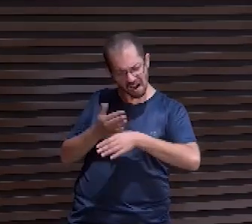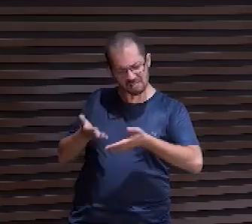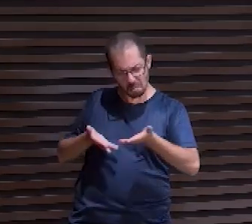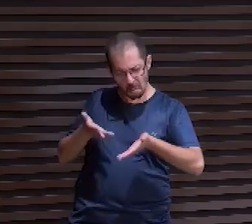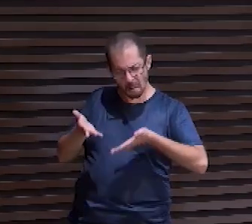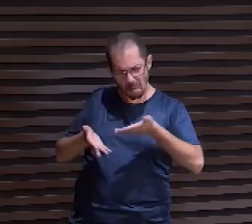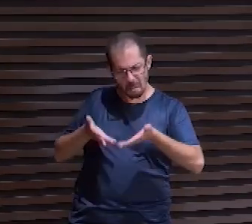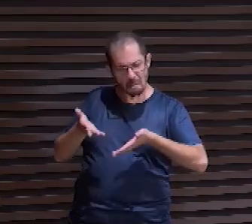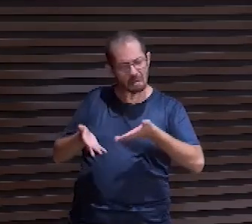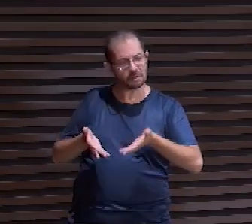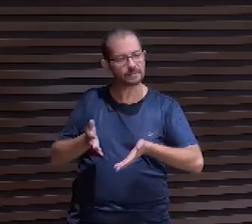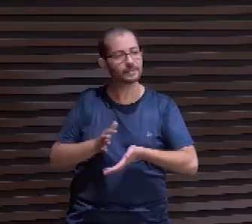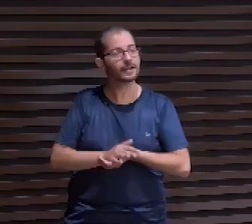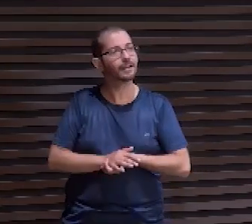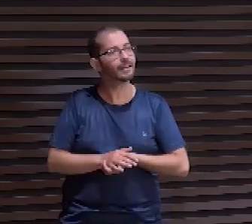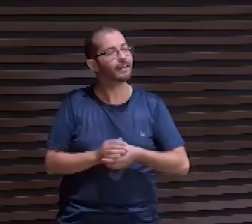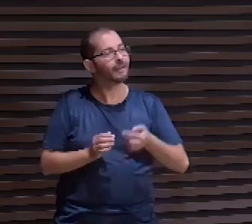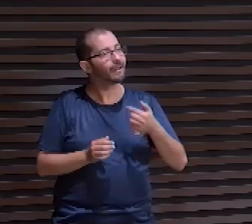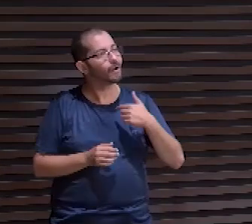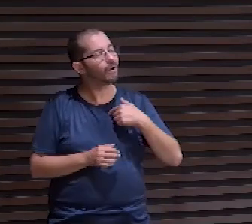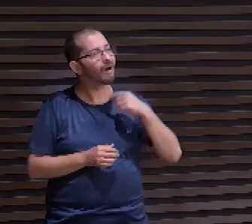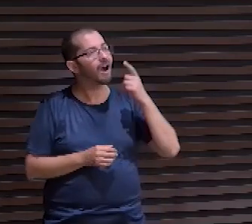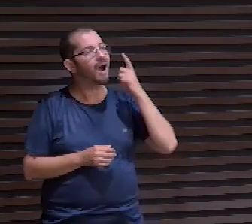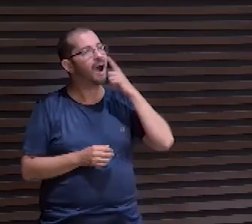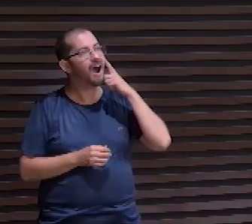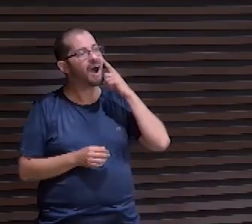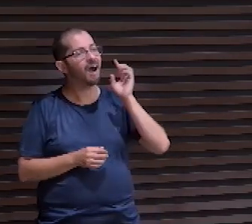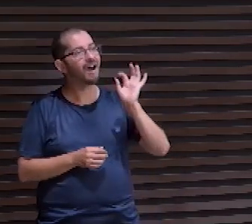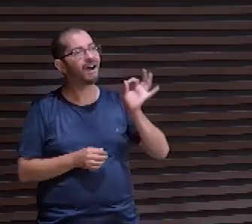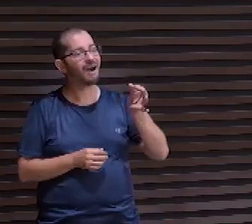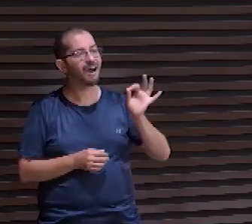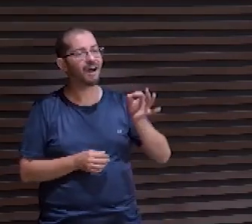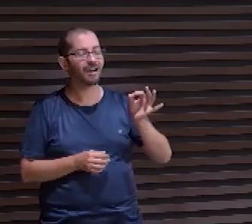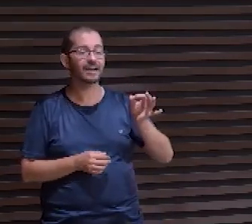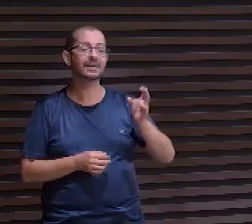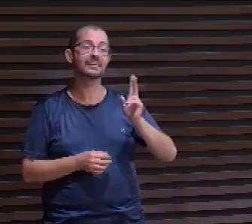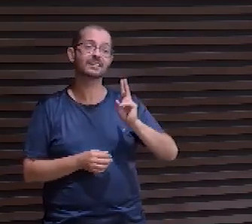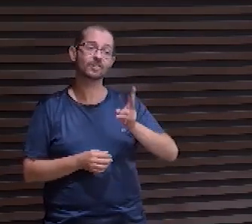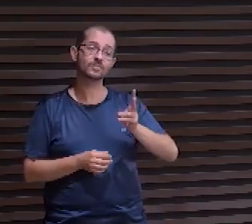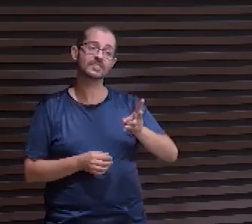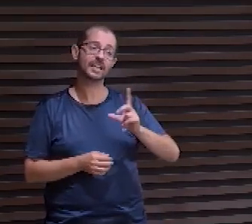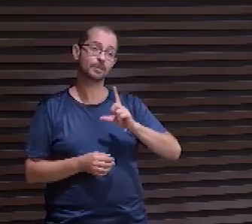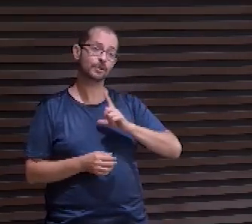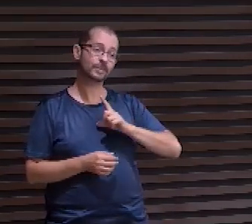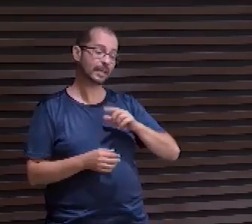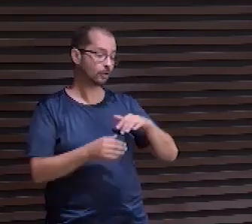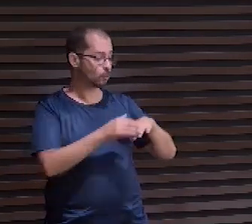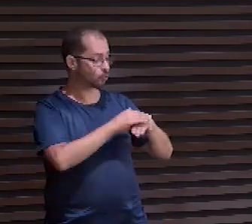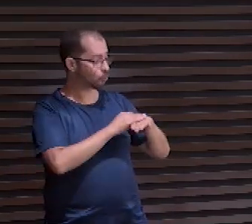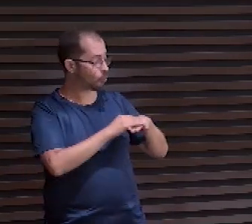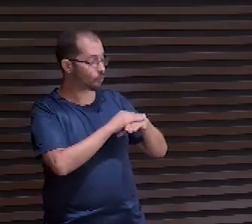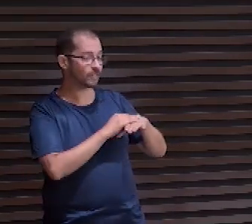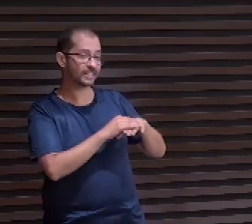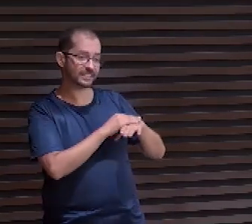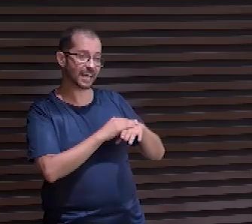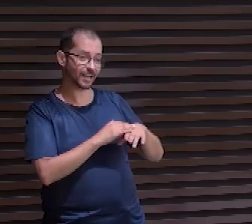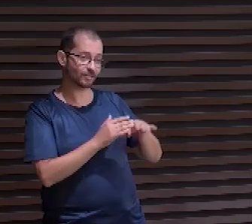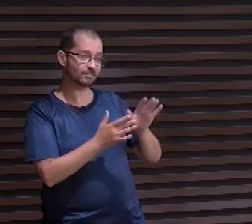Eu gostei tanto dessa ideia e desde então eu tenho conversado com ele